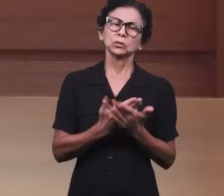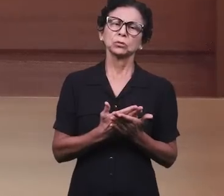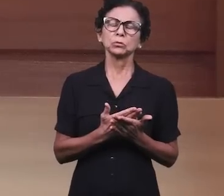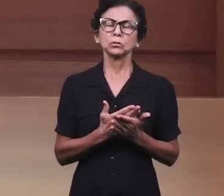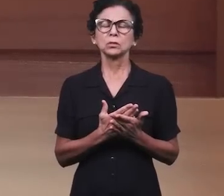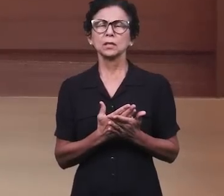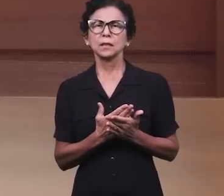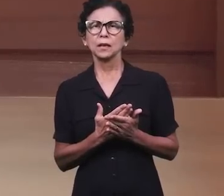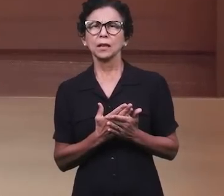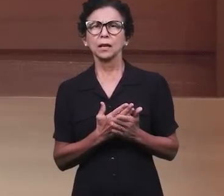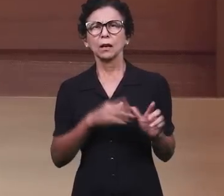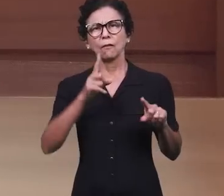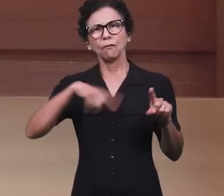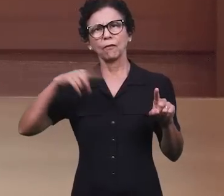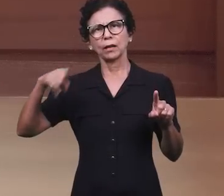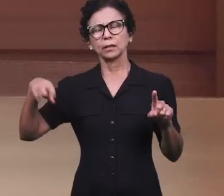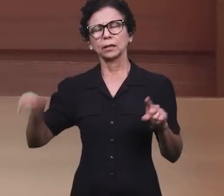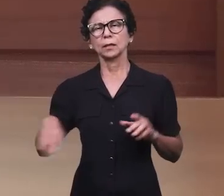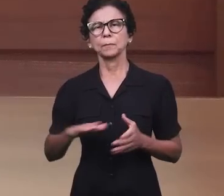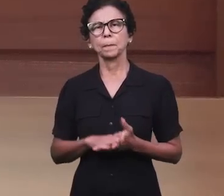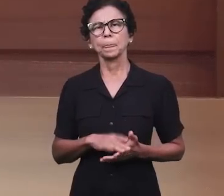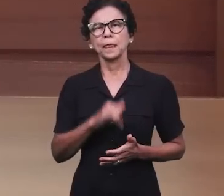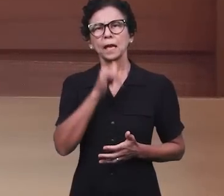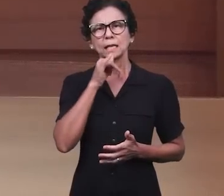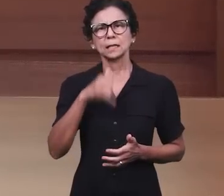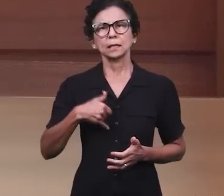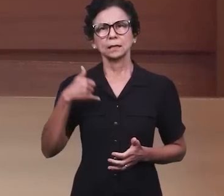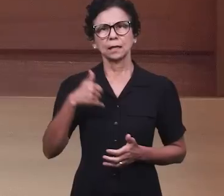né? Mas alguns estudos dizem que até os